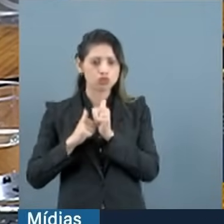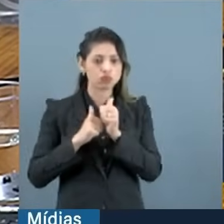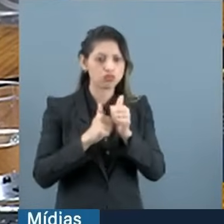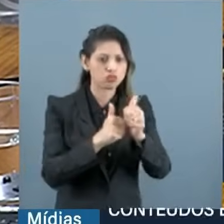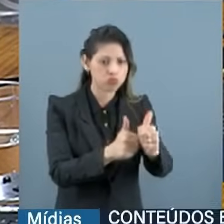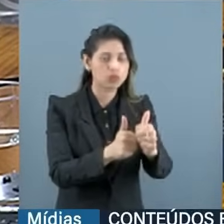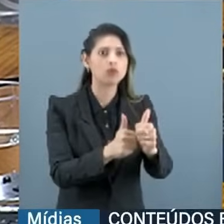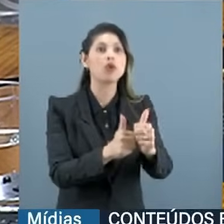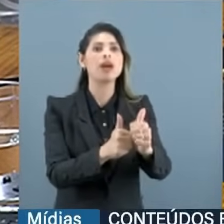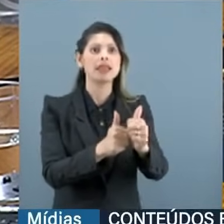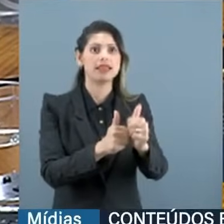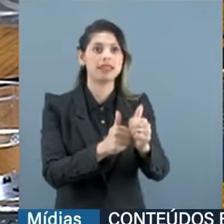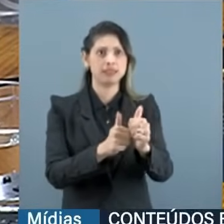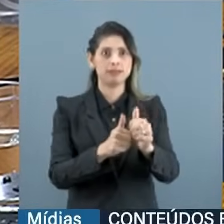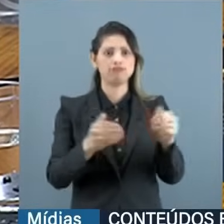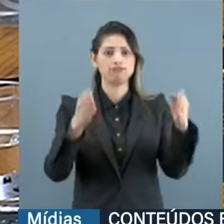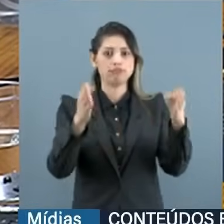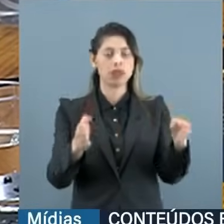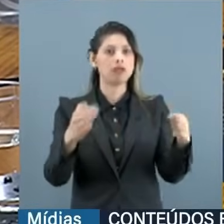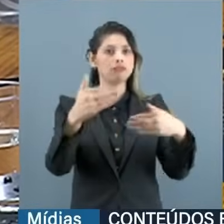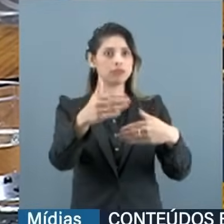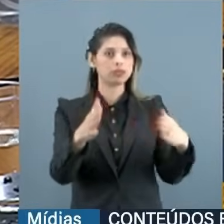estava realizando campanha.